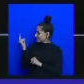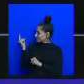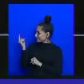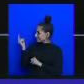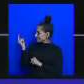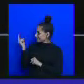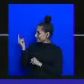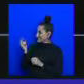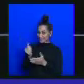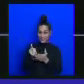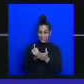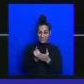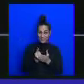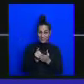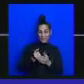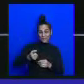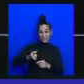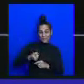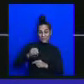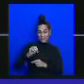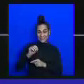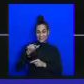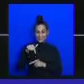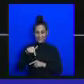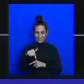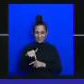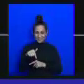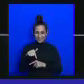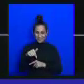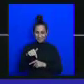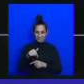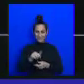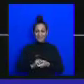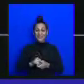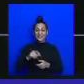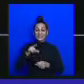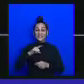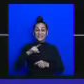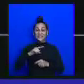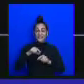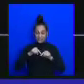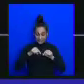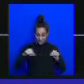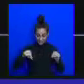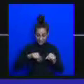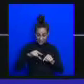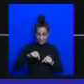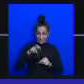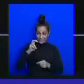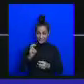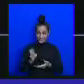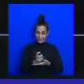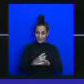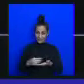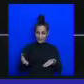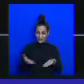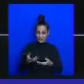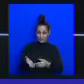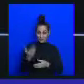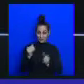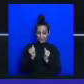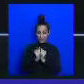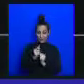Vem aí, bola 07, número 07. Temos as 5 dezenas da quina de hoje. Vamos